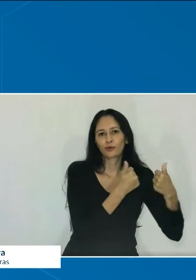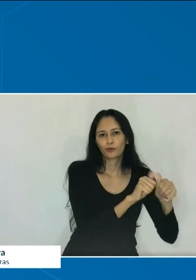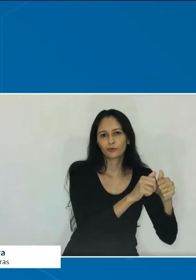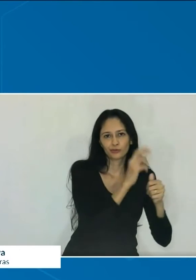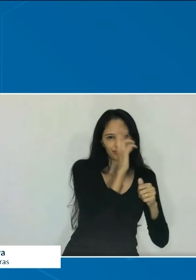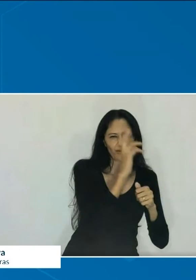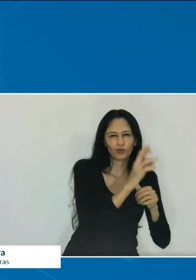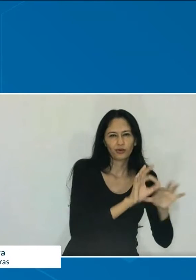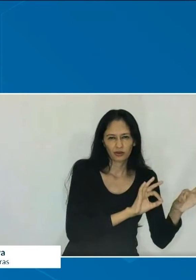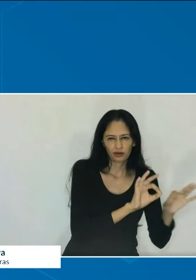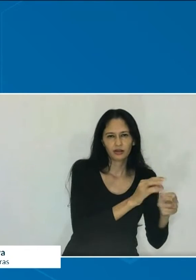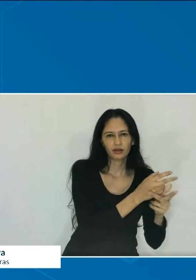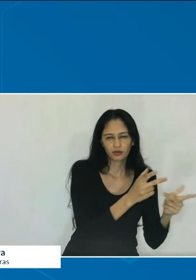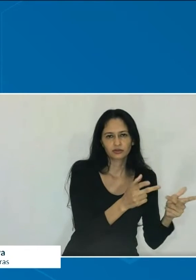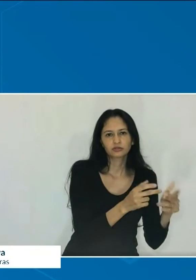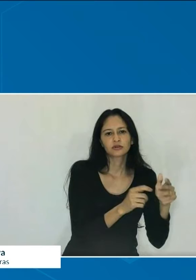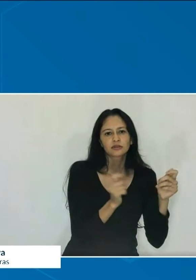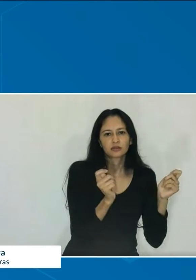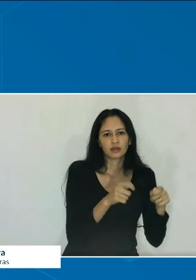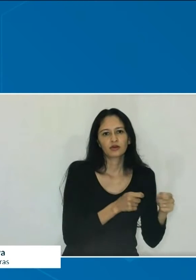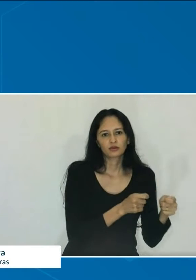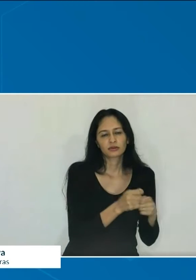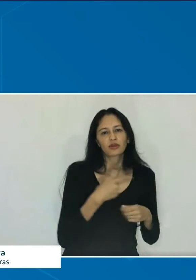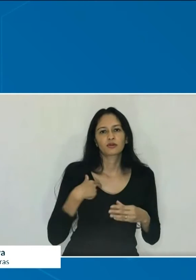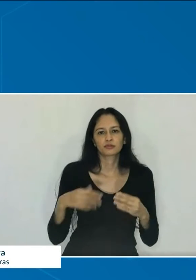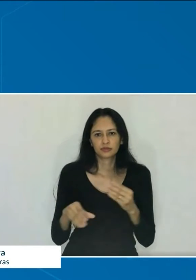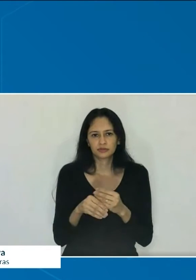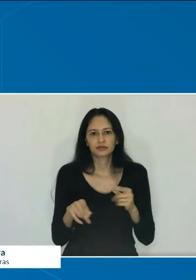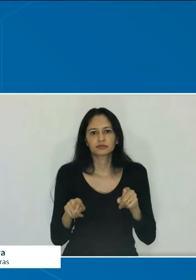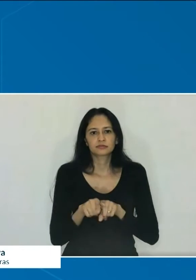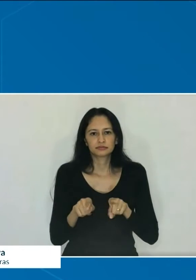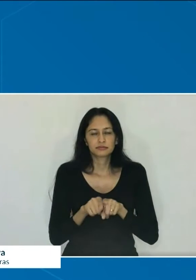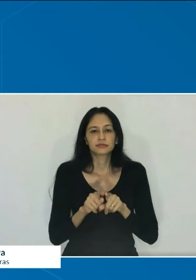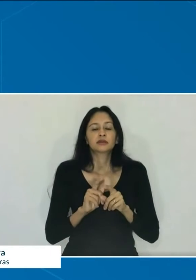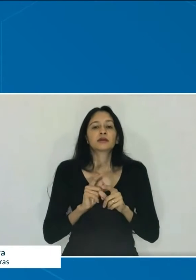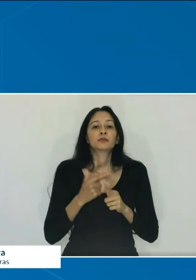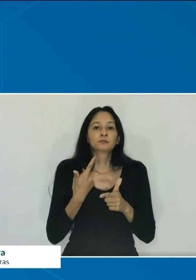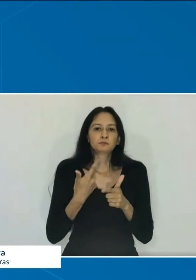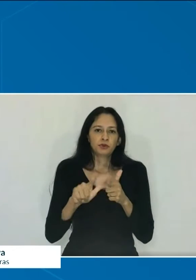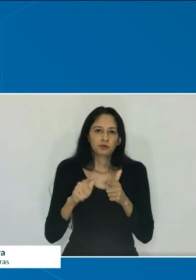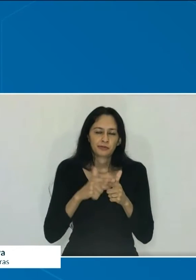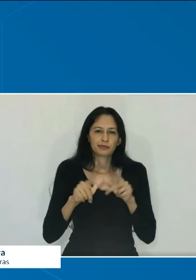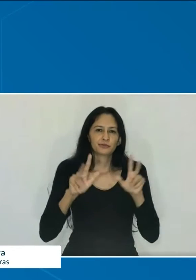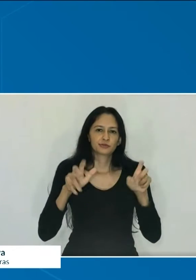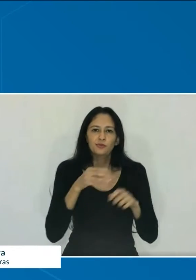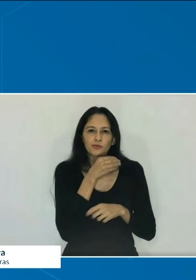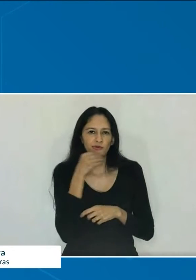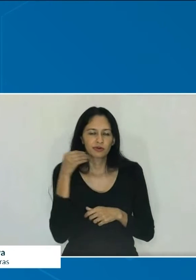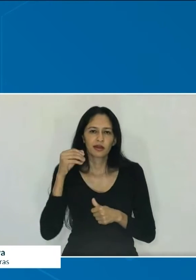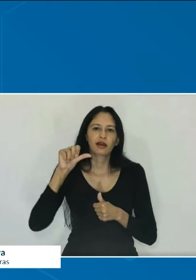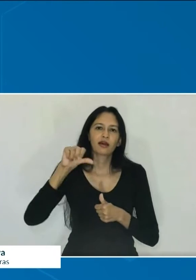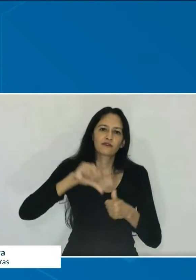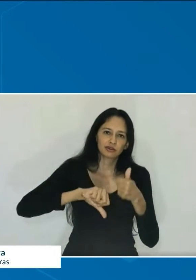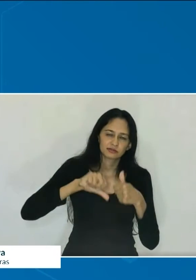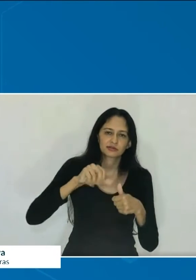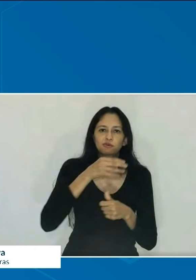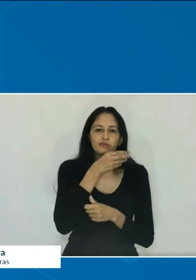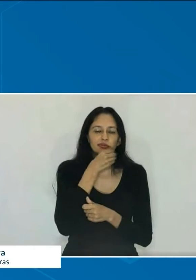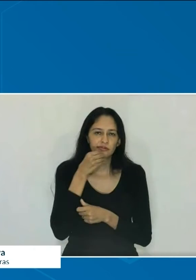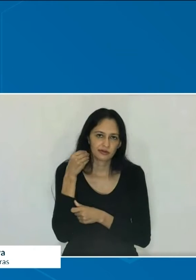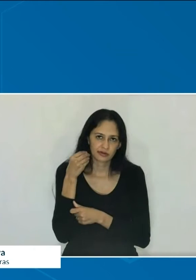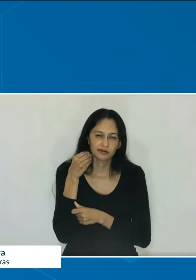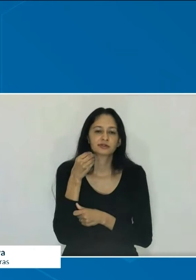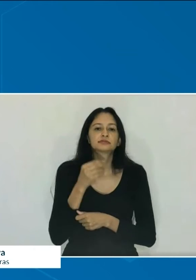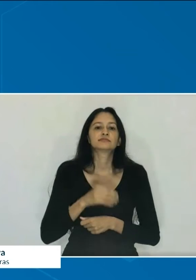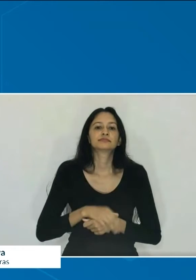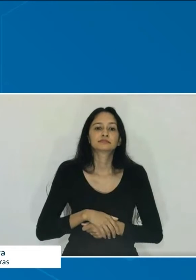linhas. Bacana, viu? E se eu puder acrescentar, Marcelo, além disso, aquele problema de qualidade, avaliação da qualidade do serviço,